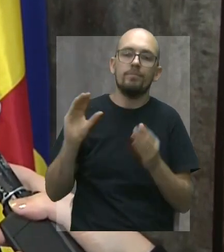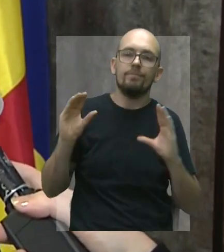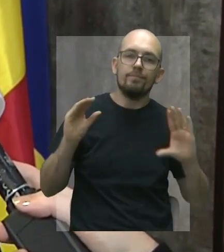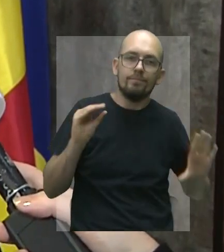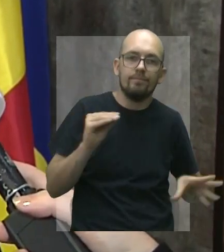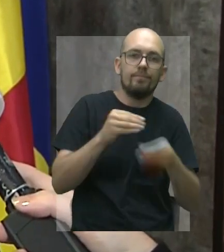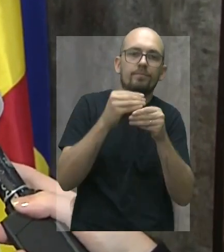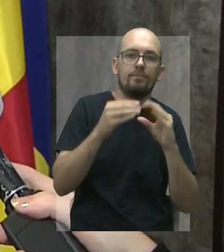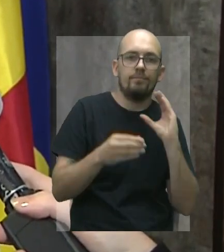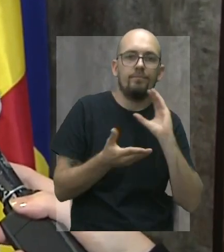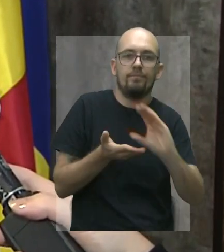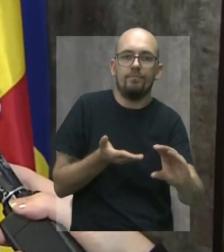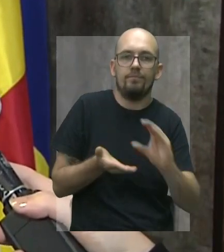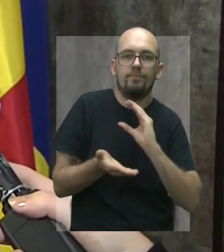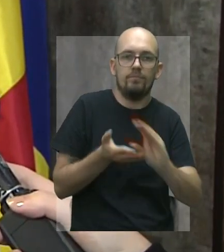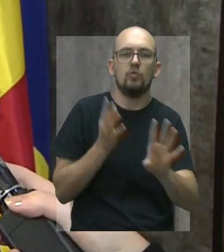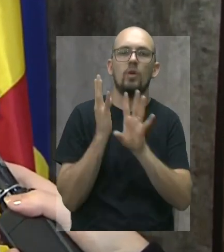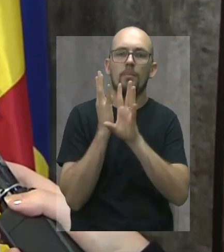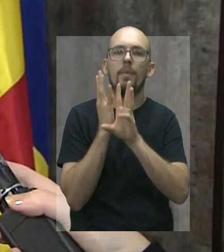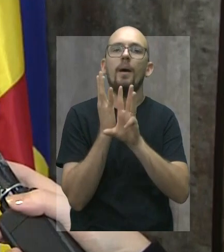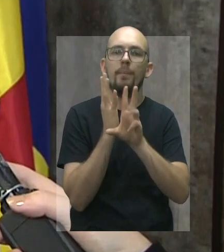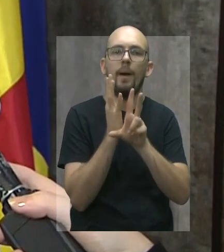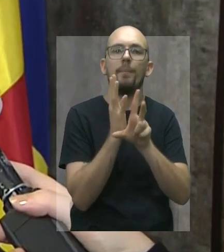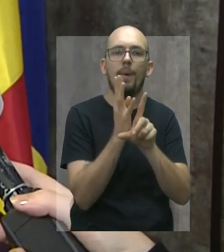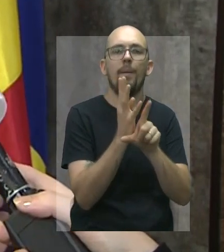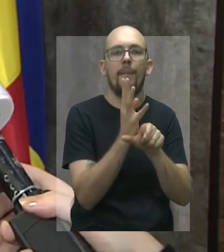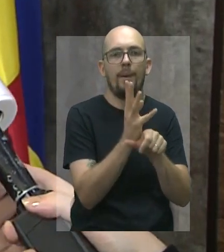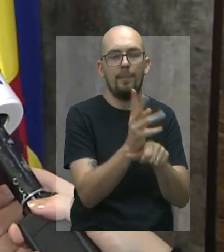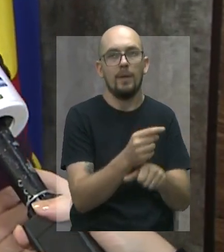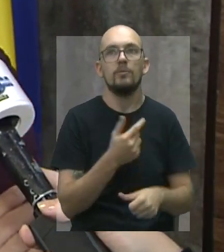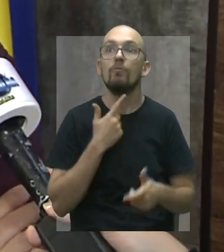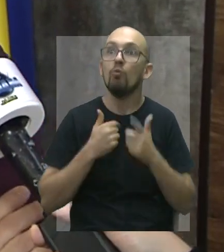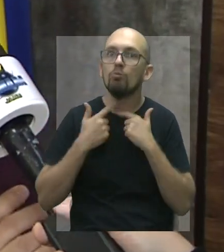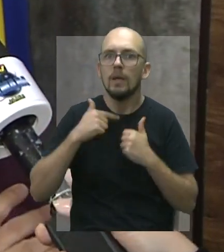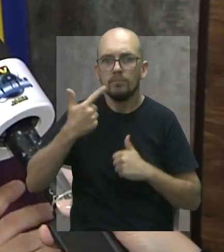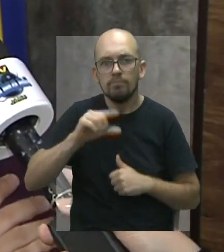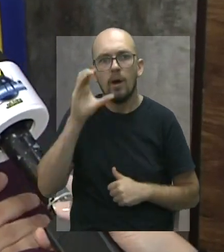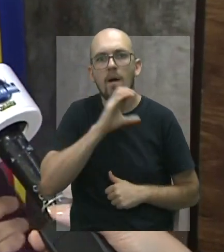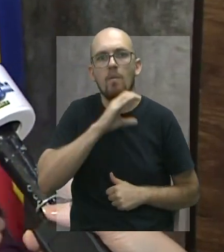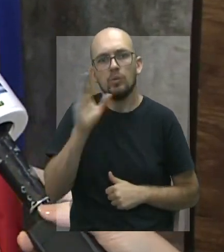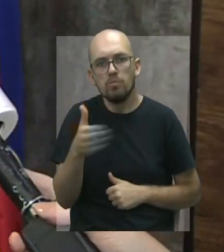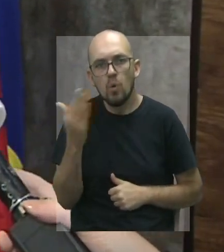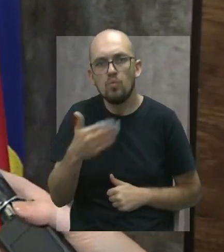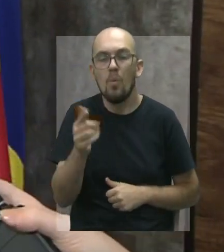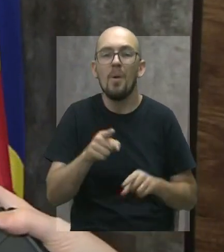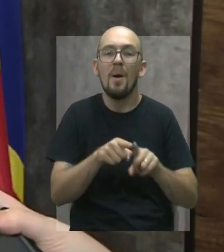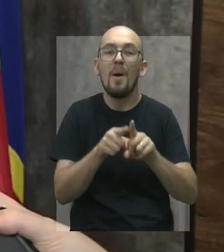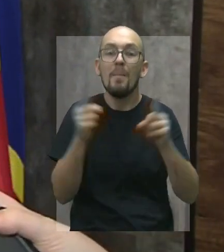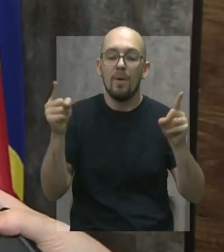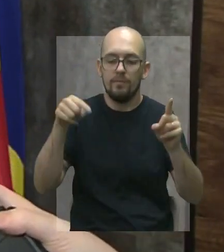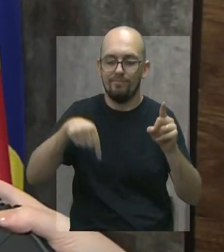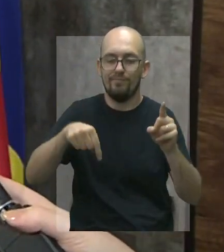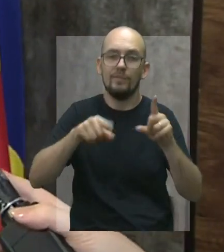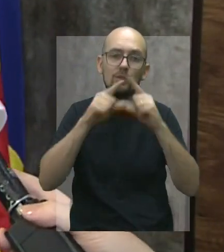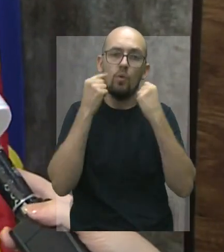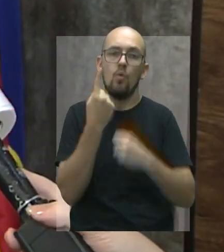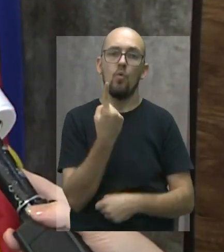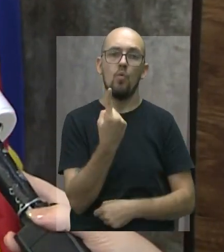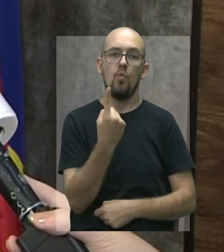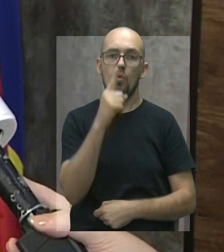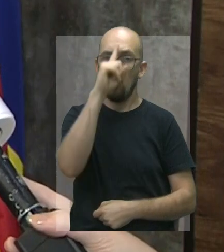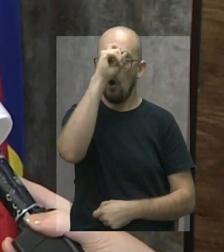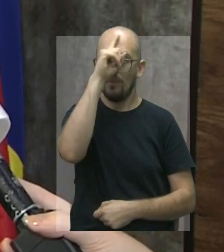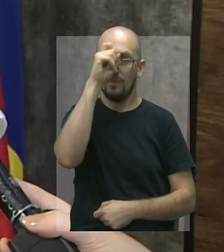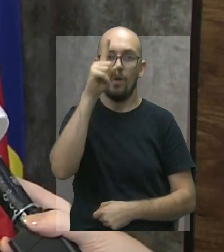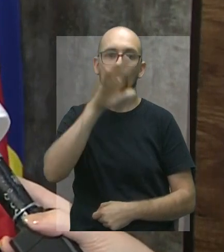as cirurgias eletivas. Nós gostaríamos que isso fosse muito mais rápido. Mas nós temos na cidade apenas um hospital geral, que é a